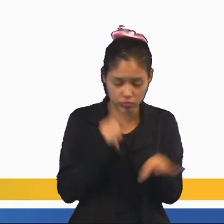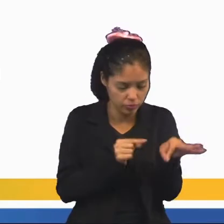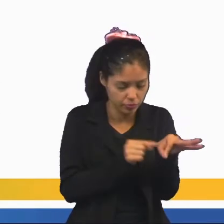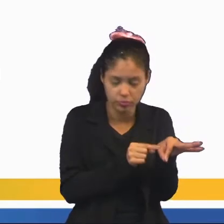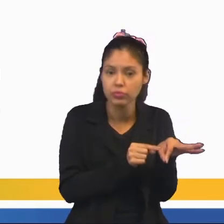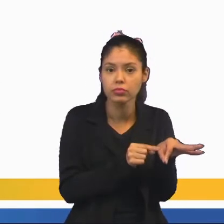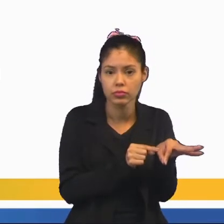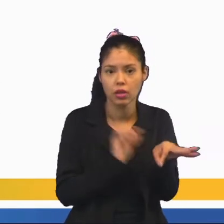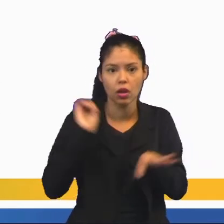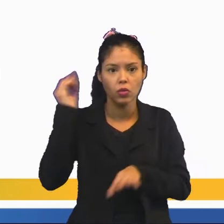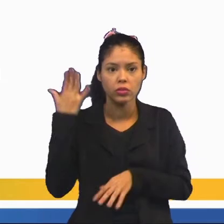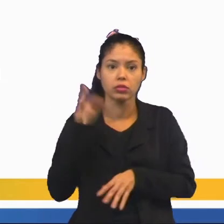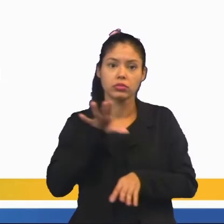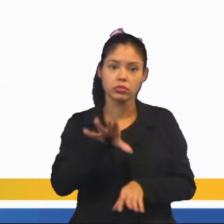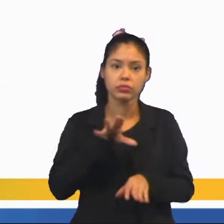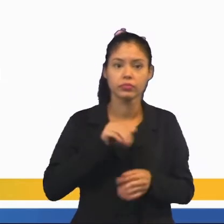única,